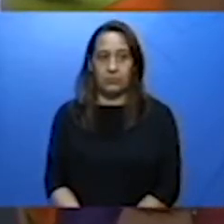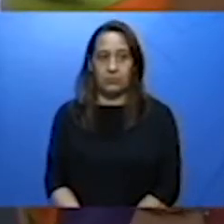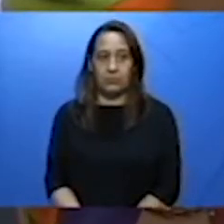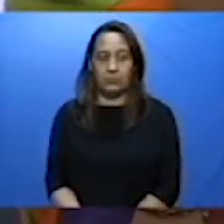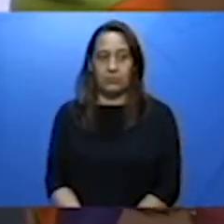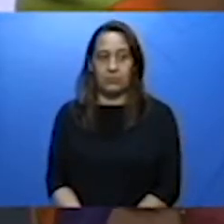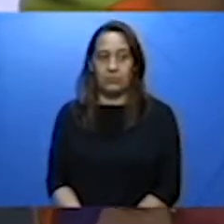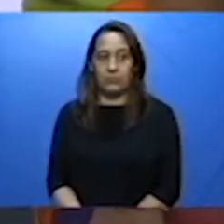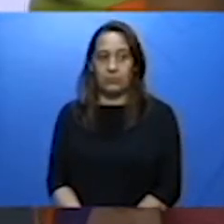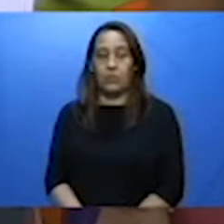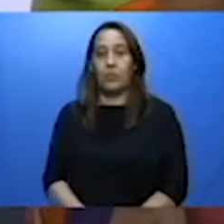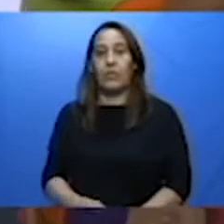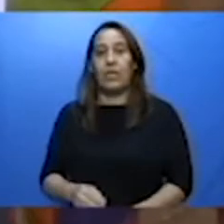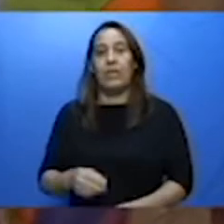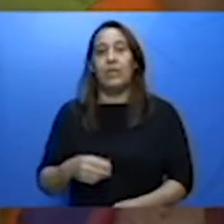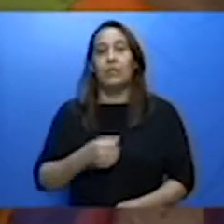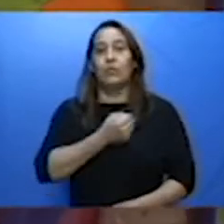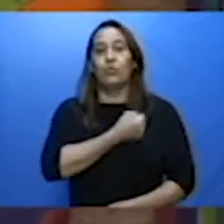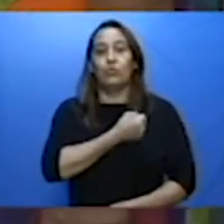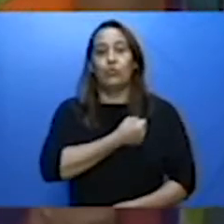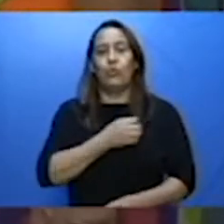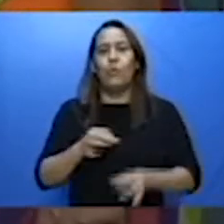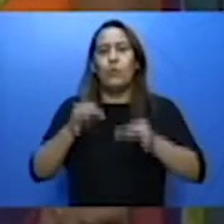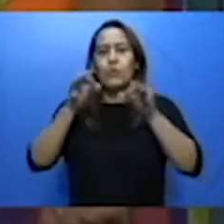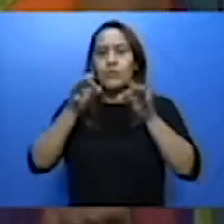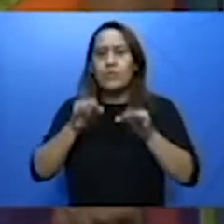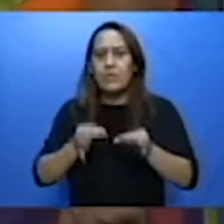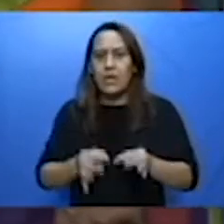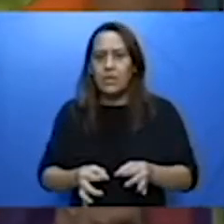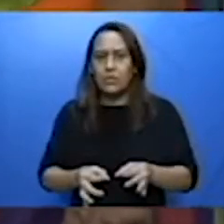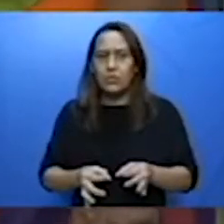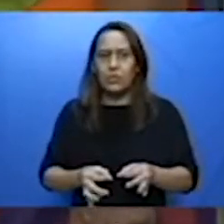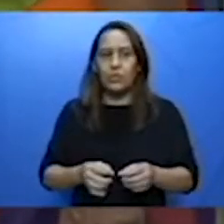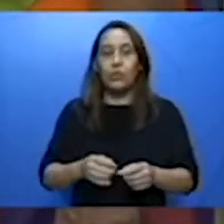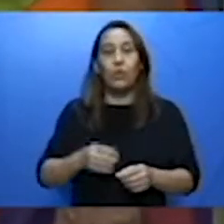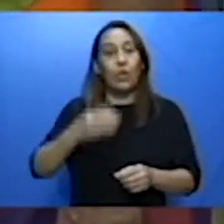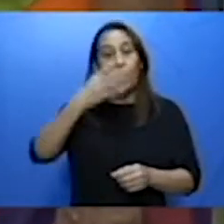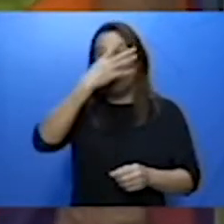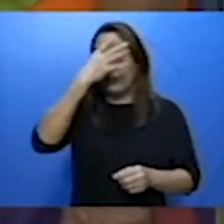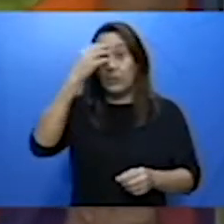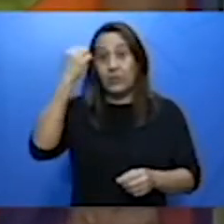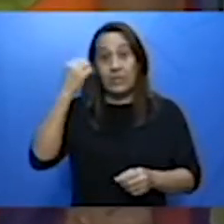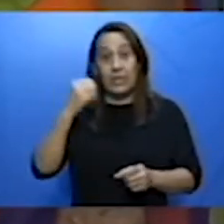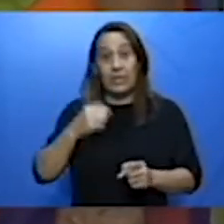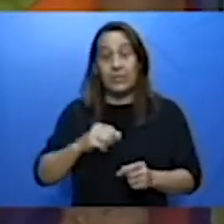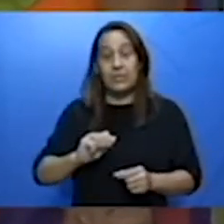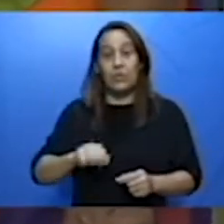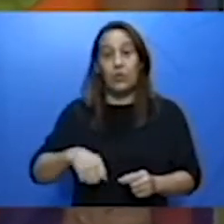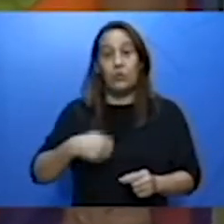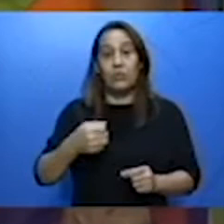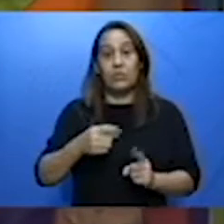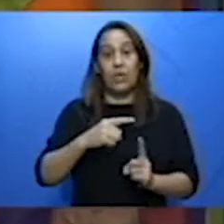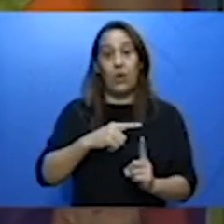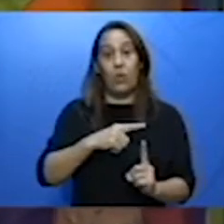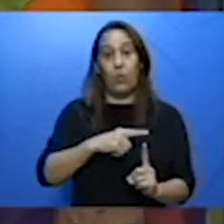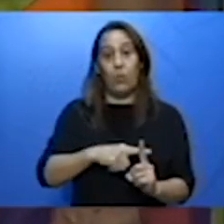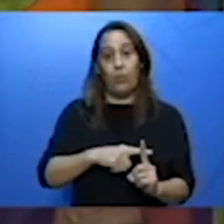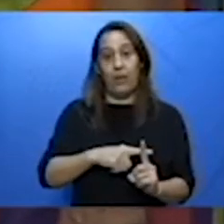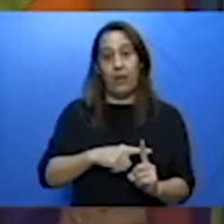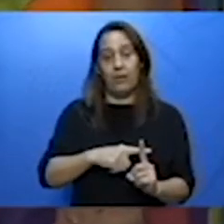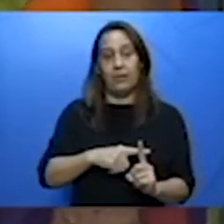E passo o meu tracinho. E de jeito nenhum eu posso me esquecer do